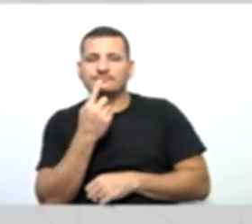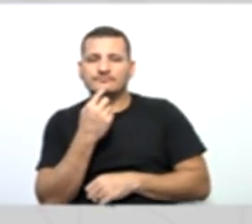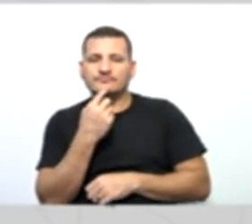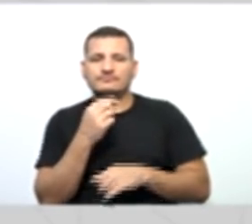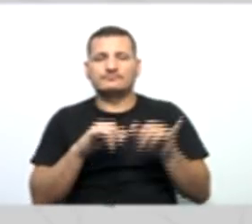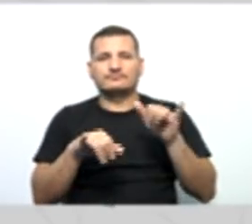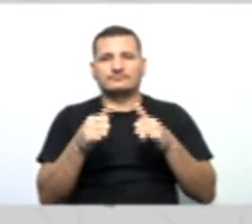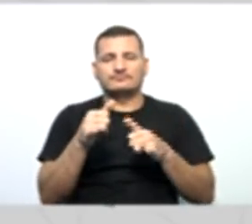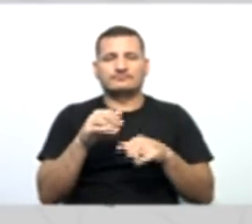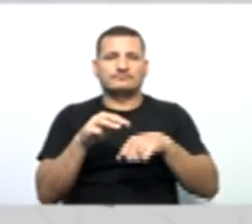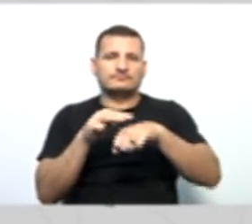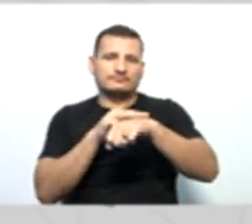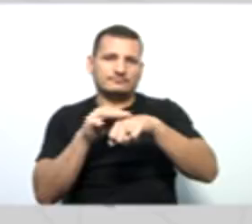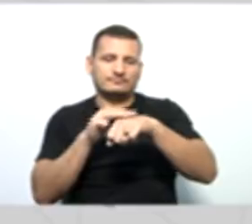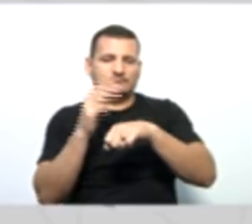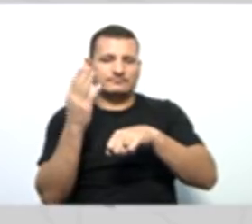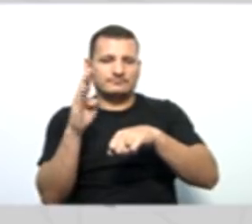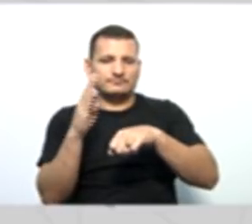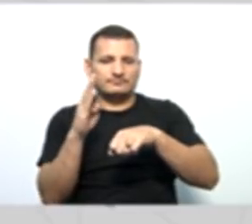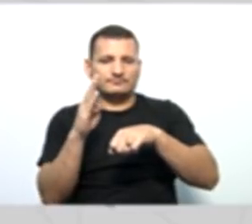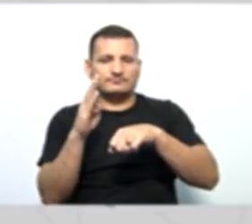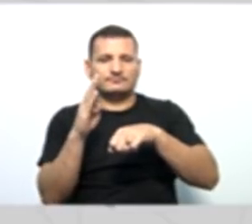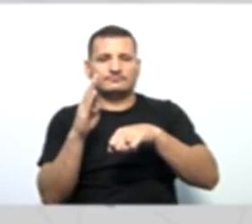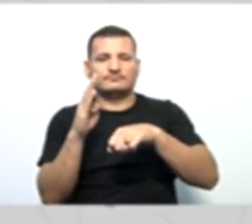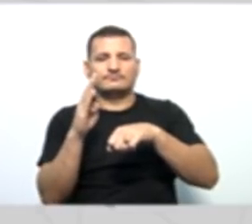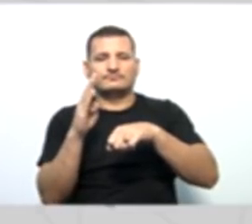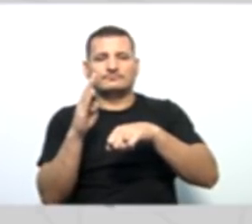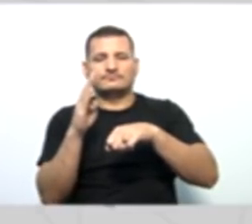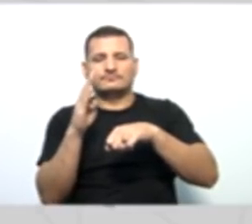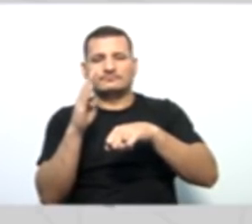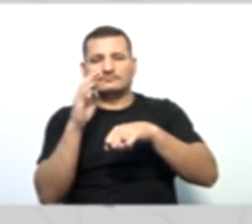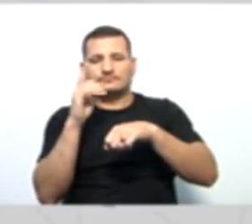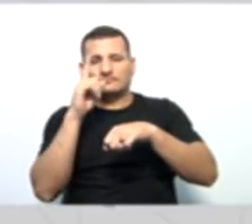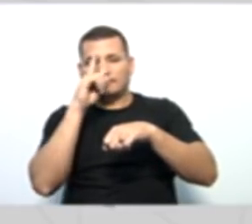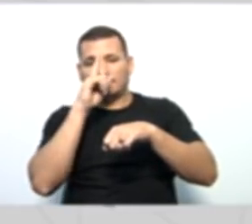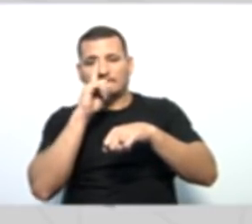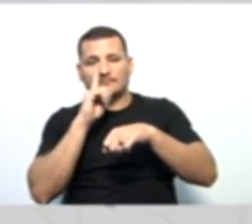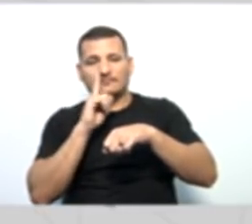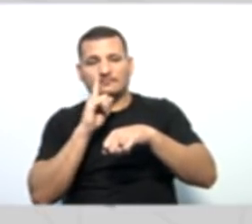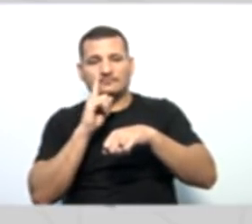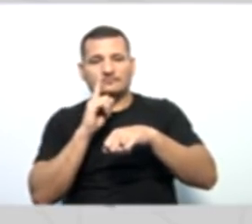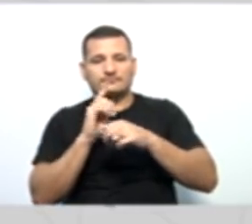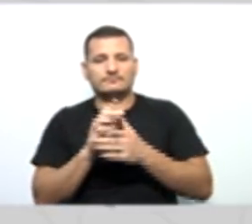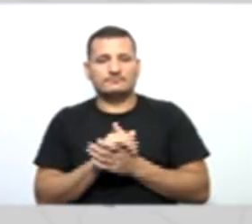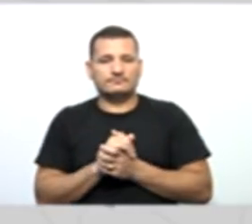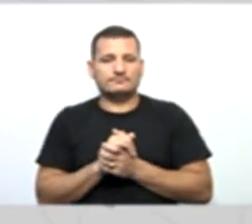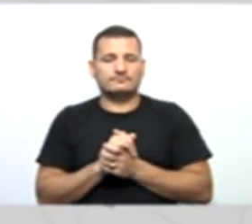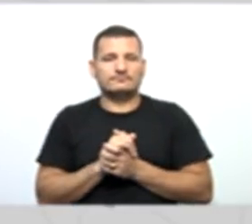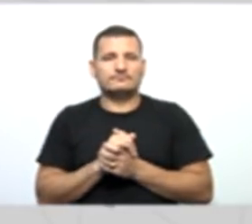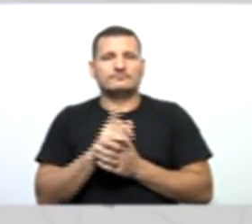marrom, risco biológico. Riscos ergonômicos, carregar peso, levantamento, né? Controle rígido